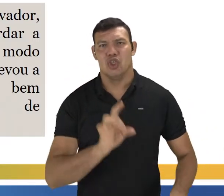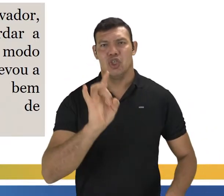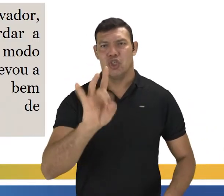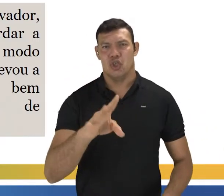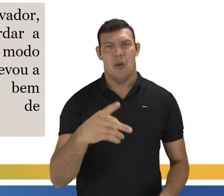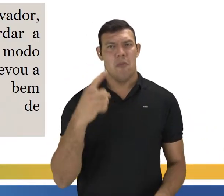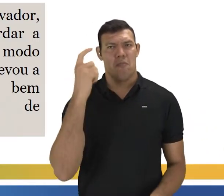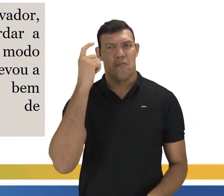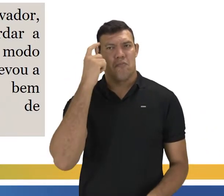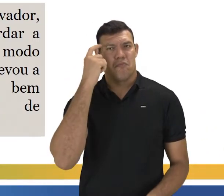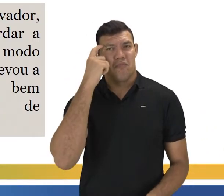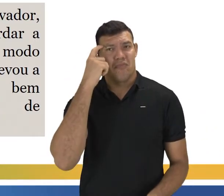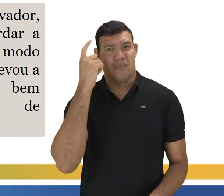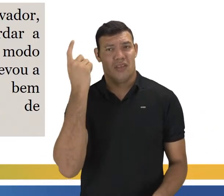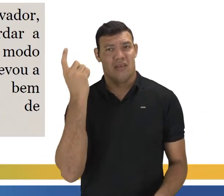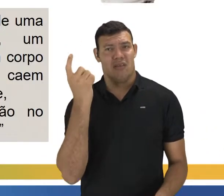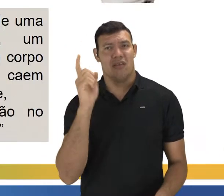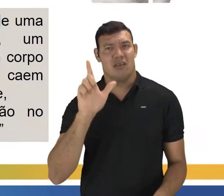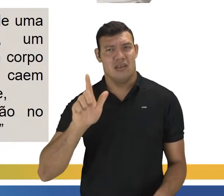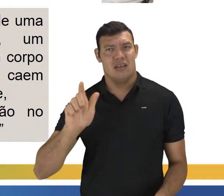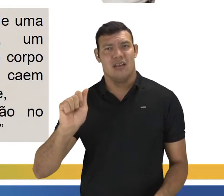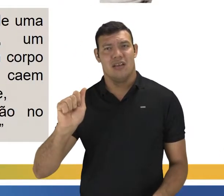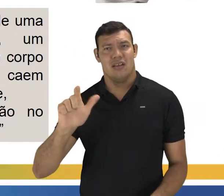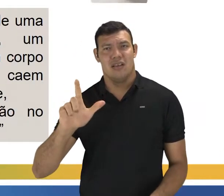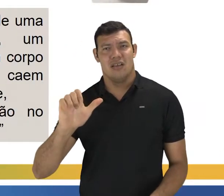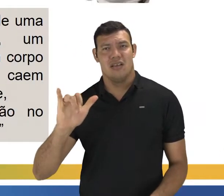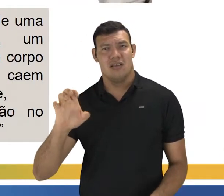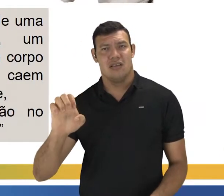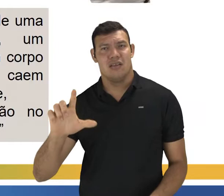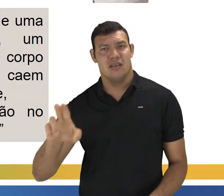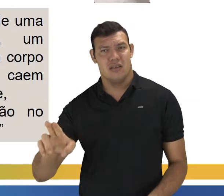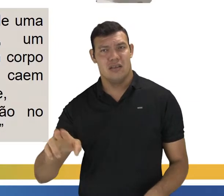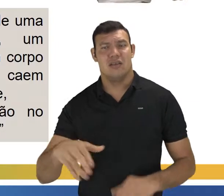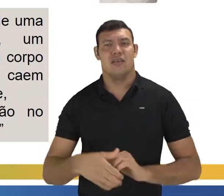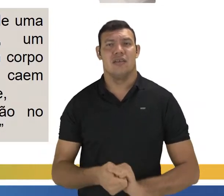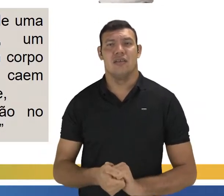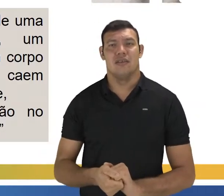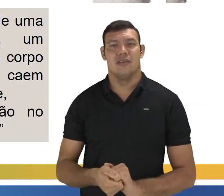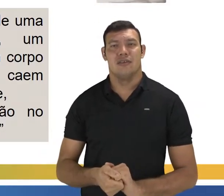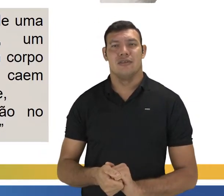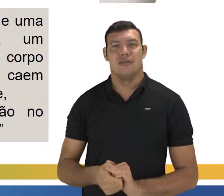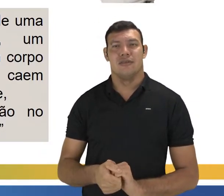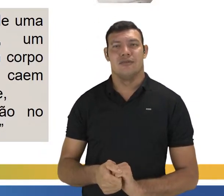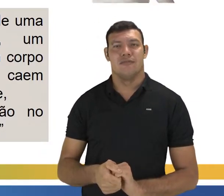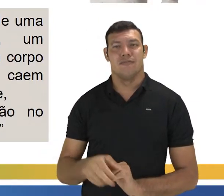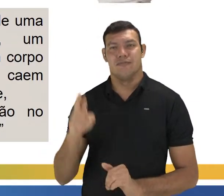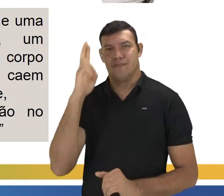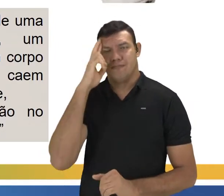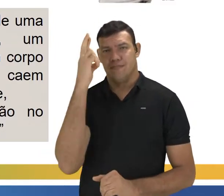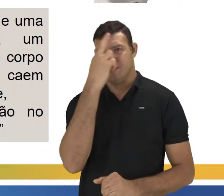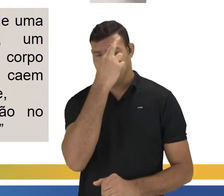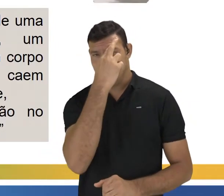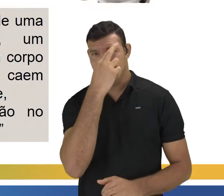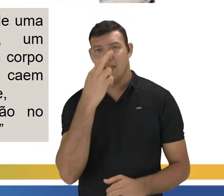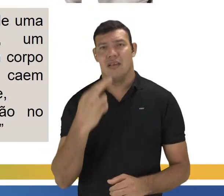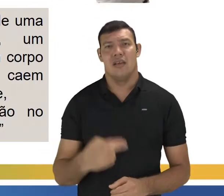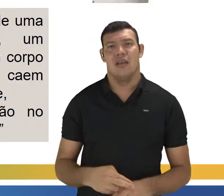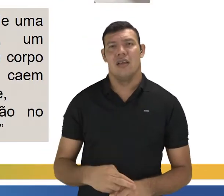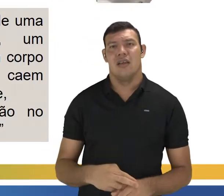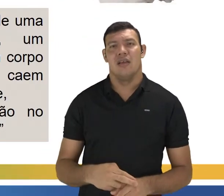diferente do pensamento de galileu certo então olha só história conta inclusive que galileu galilei